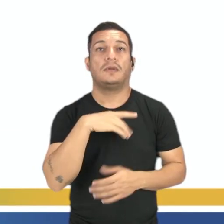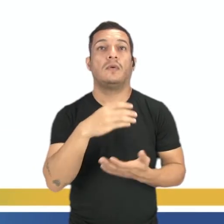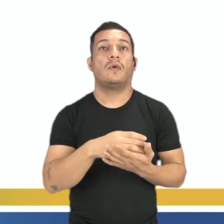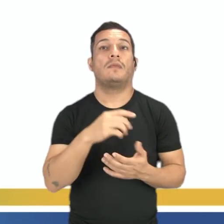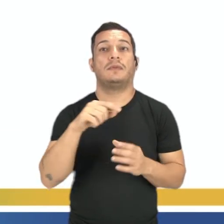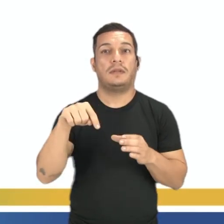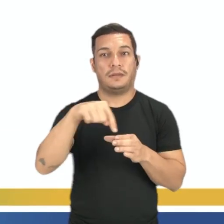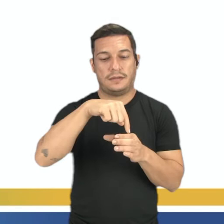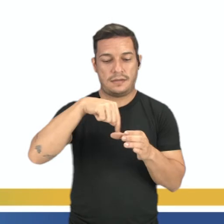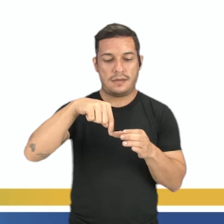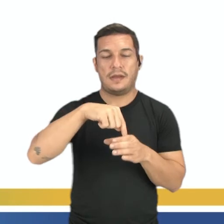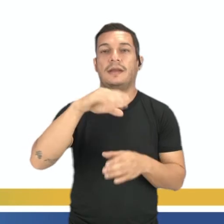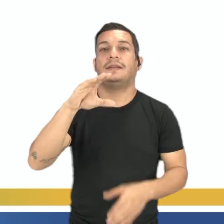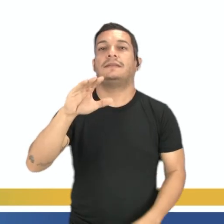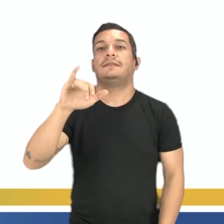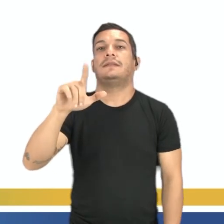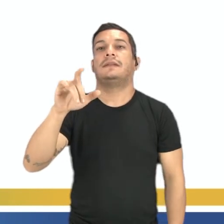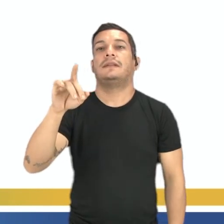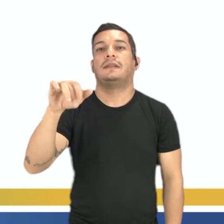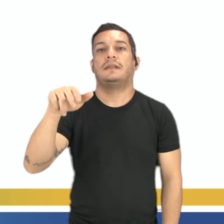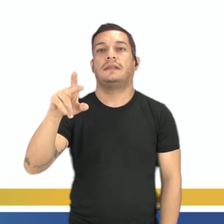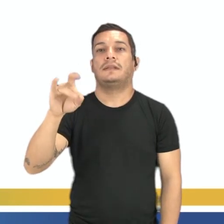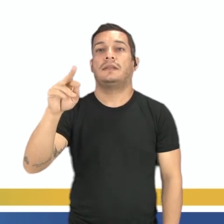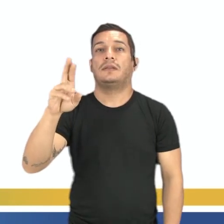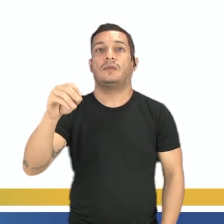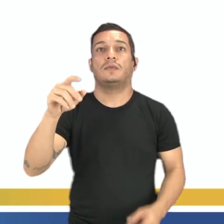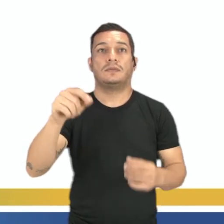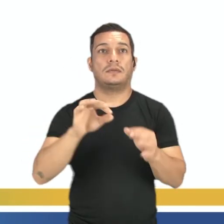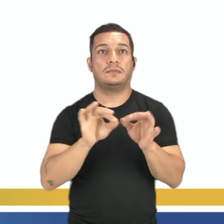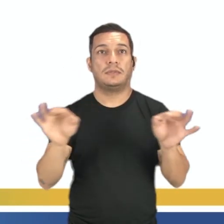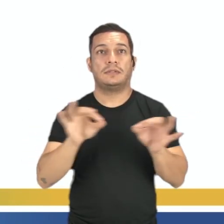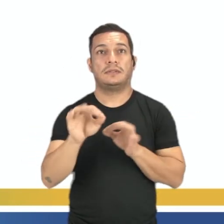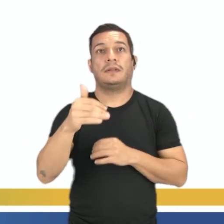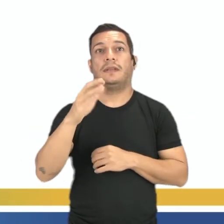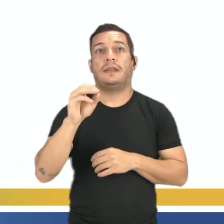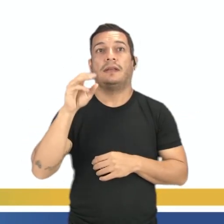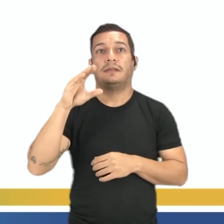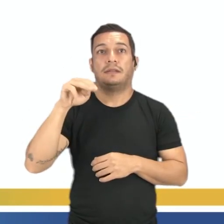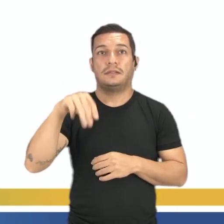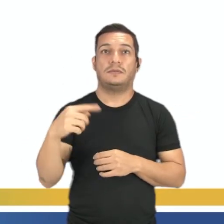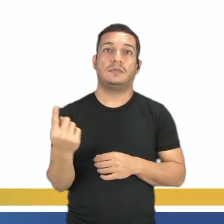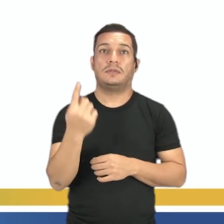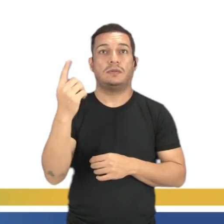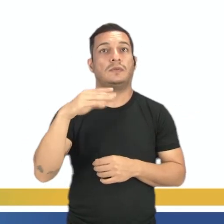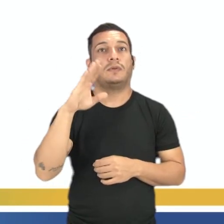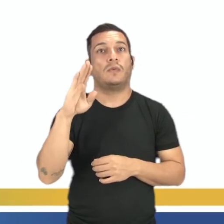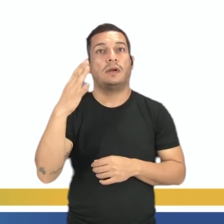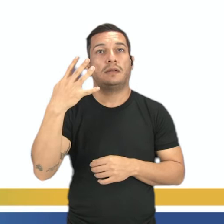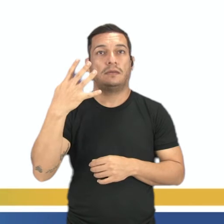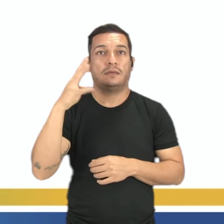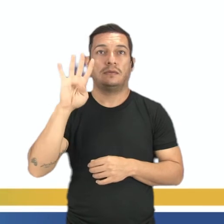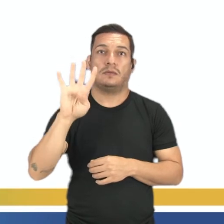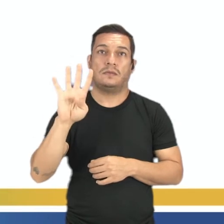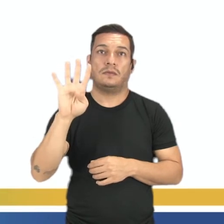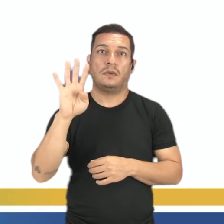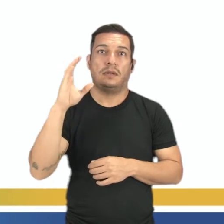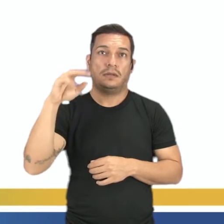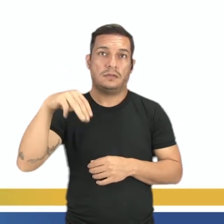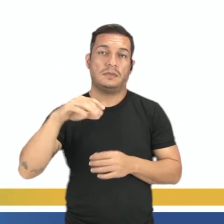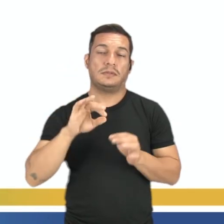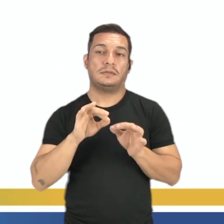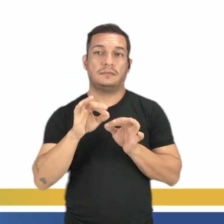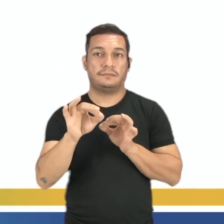formato cilindro, que é o nosso assunto que a gente está vendo, e suas medidas são 10 centímetros de altura e 4 centímetros de diâmetro.